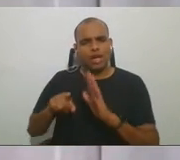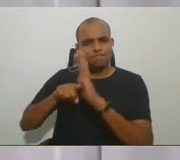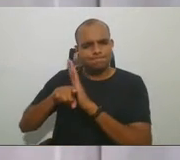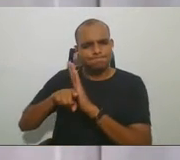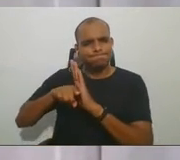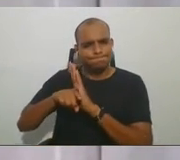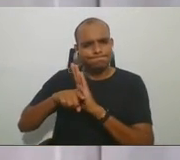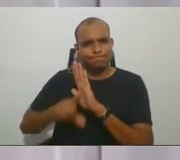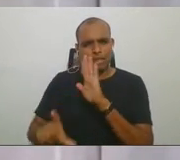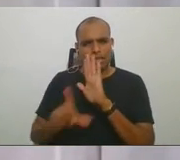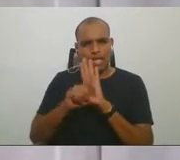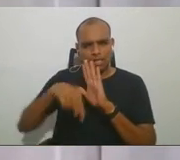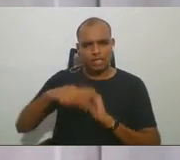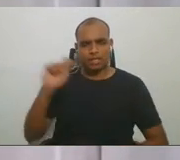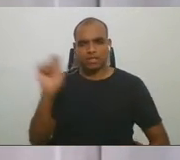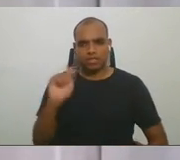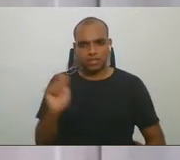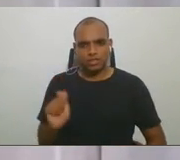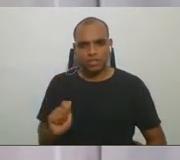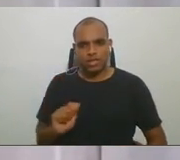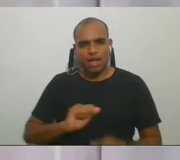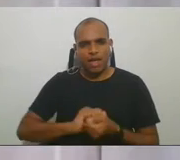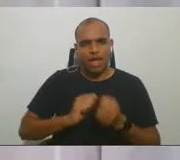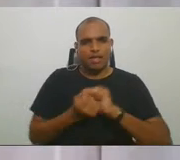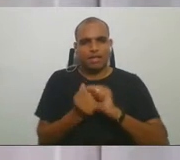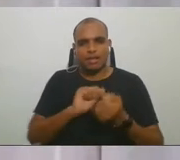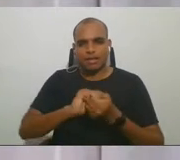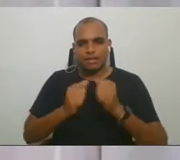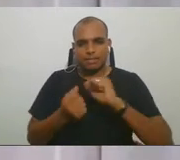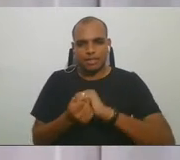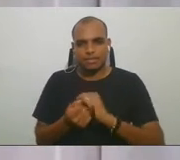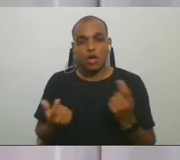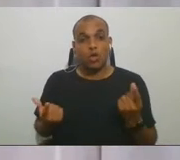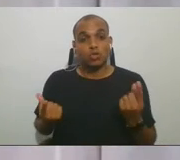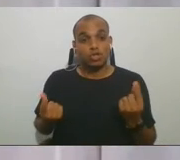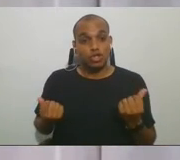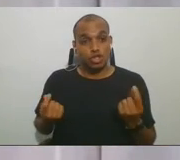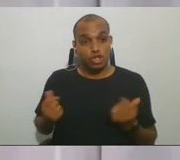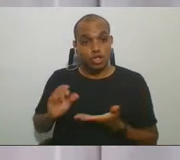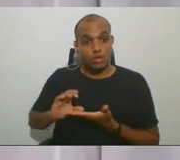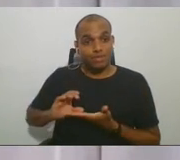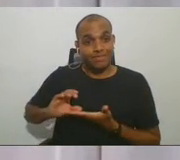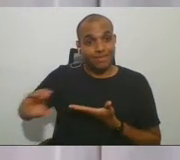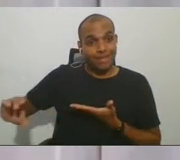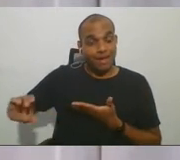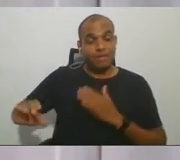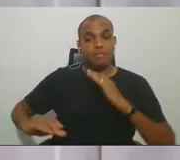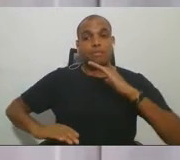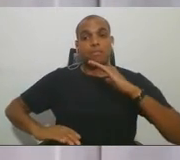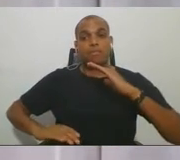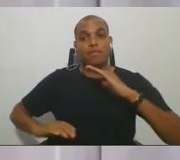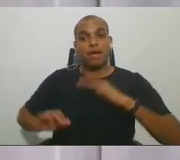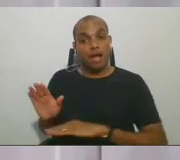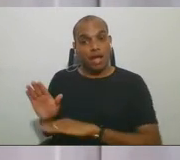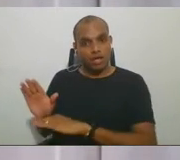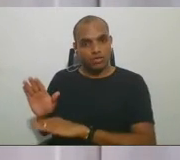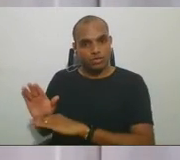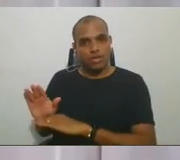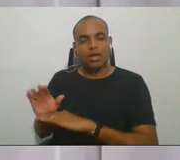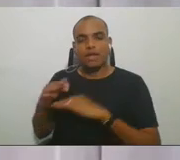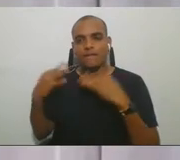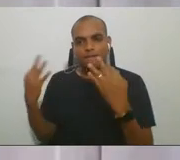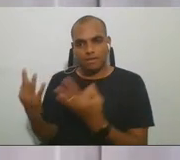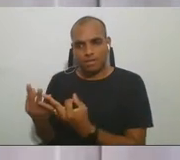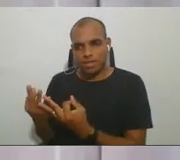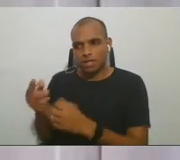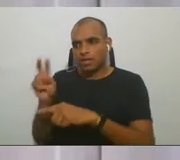e adequações para subsidiar profissionalmente a questão dos cuidados